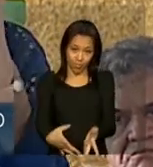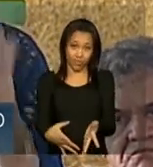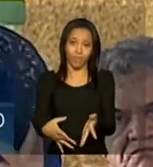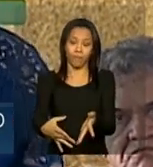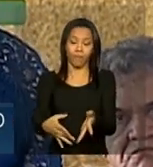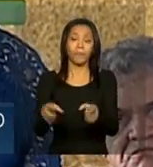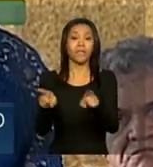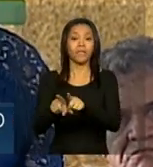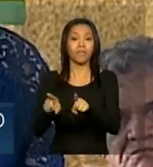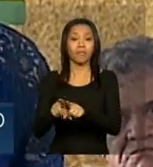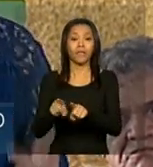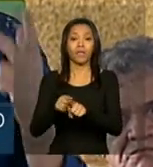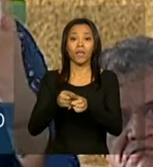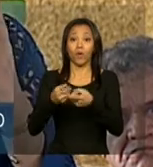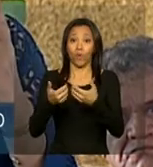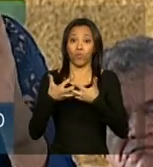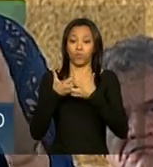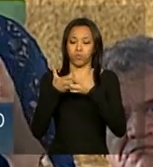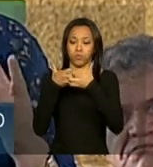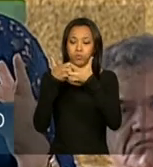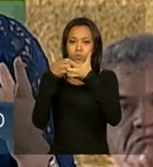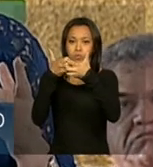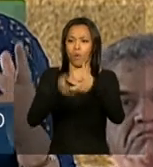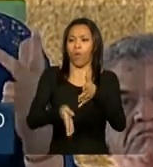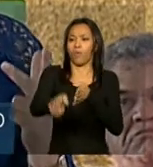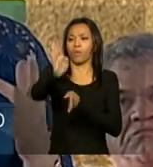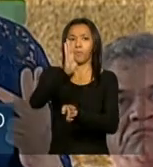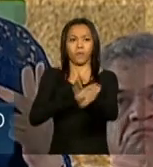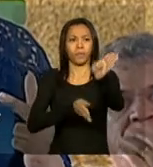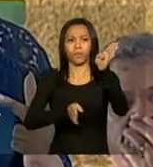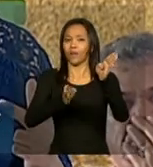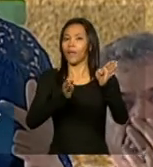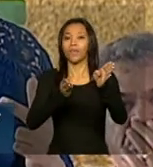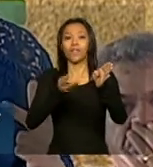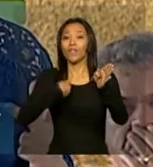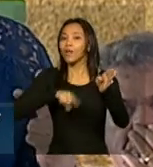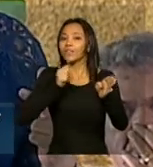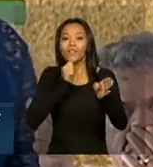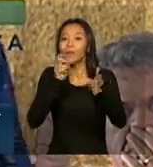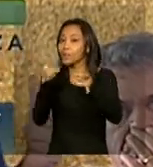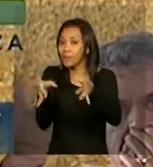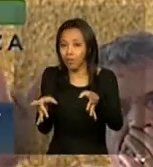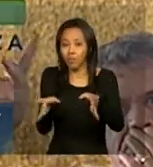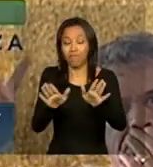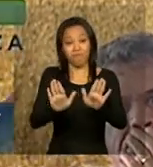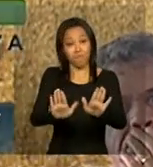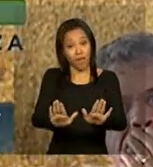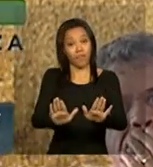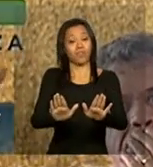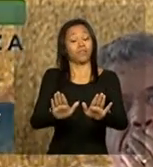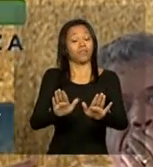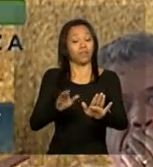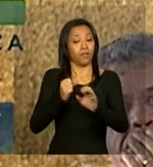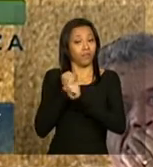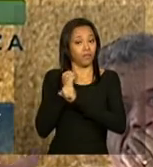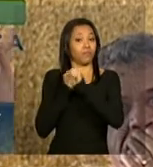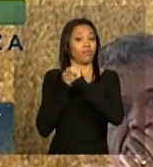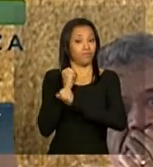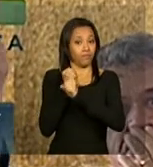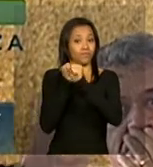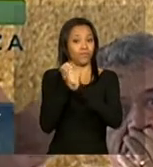e o rodoviário, que nós não abandonamos, mas durante muitos